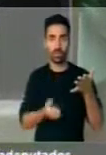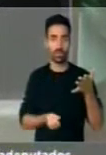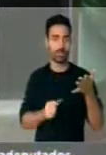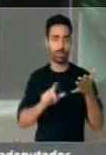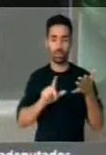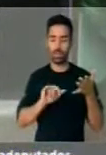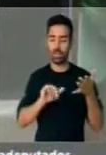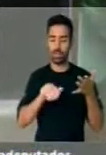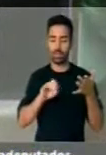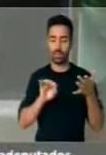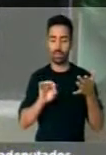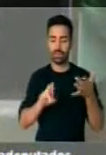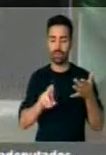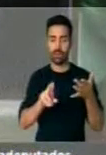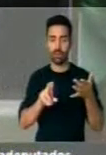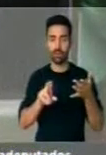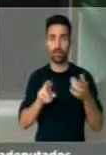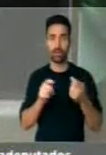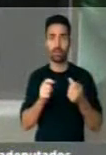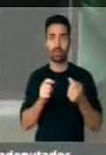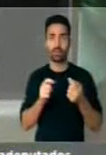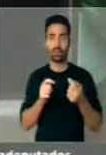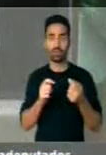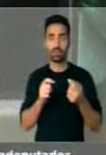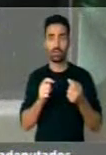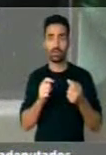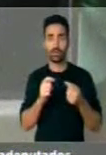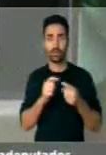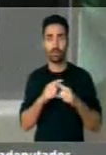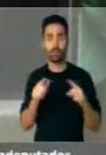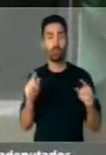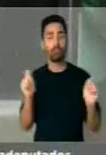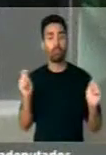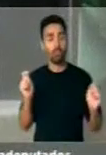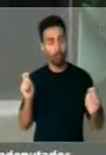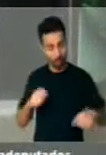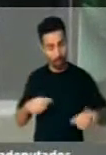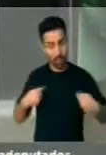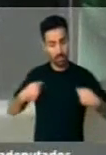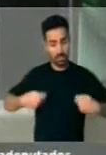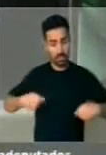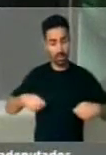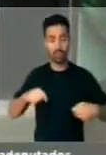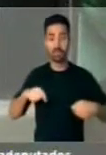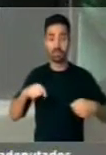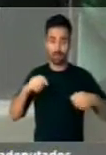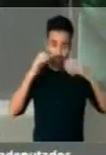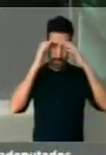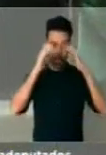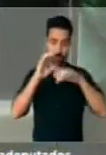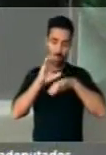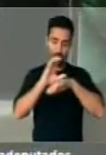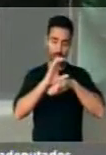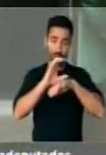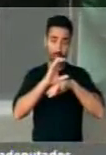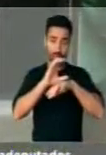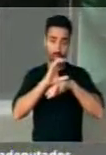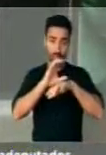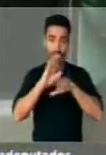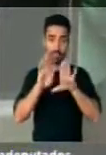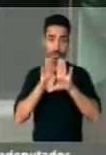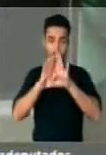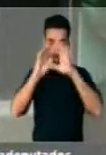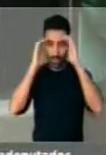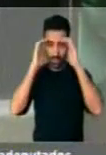A necessidade de citação do litisconsorte passivo necessário como exigência constitucional e de observância e de